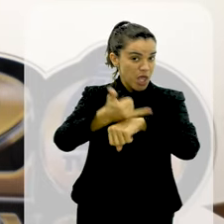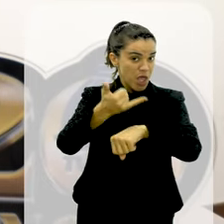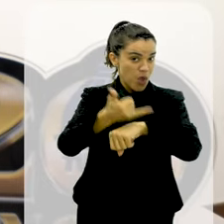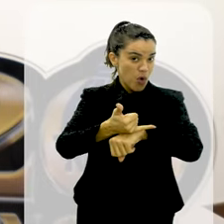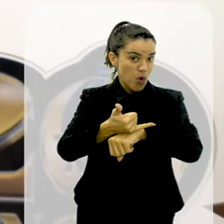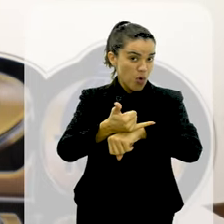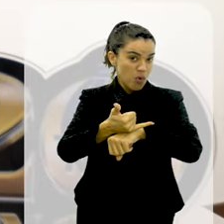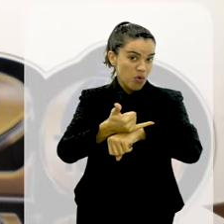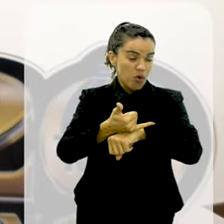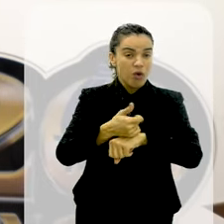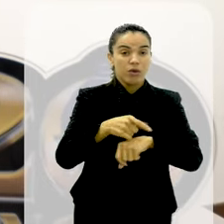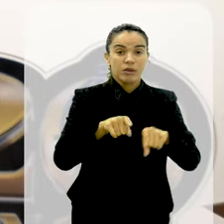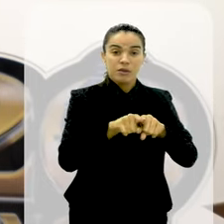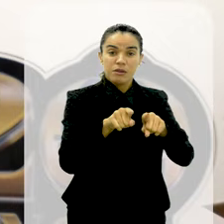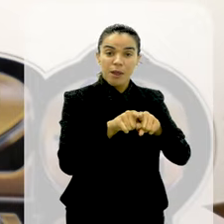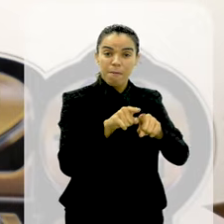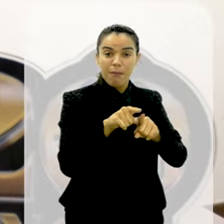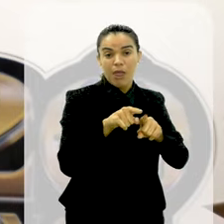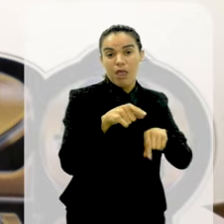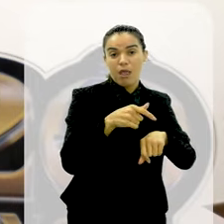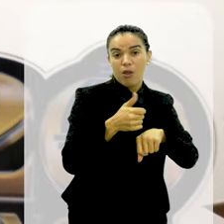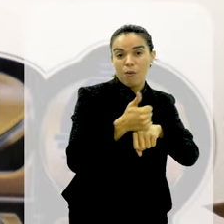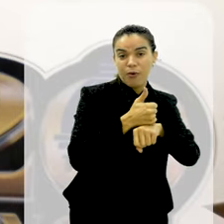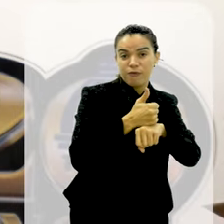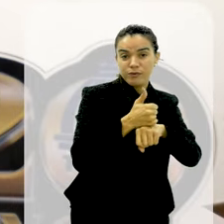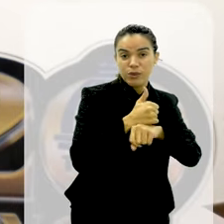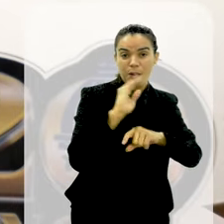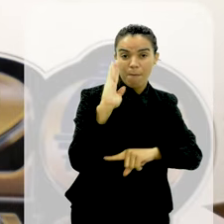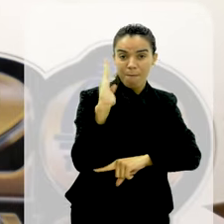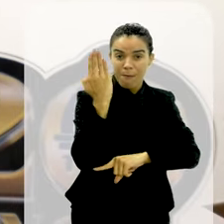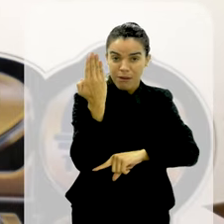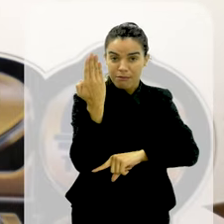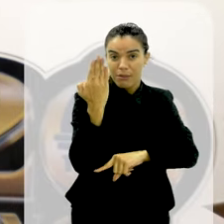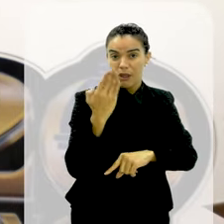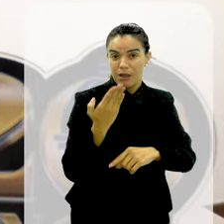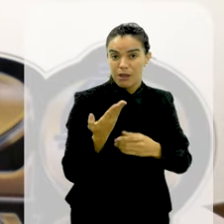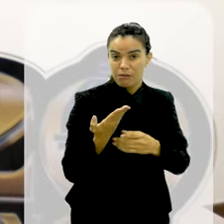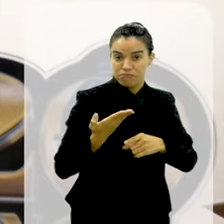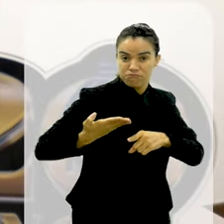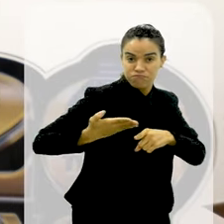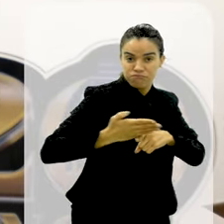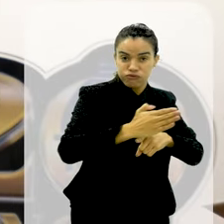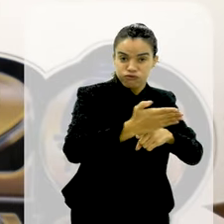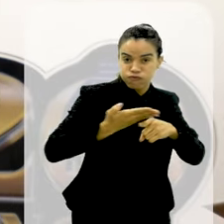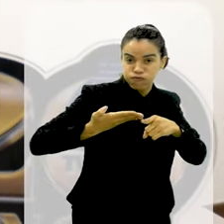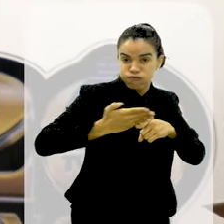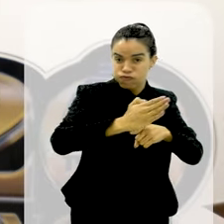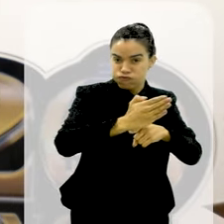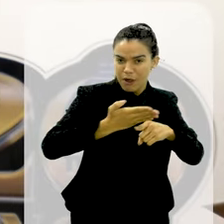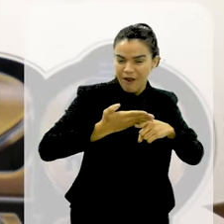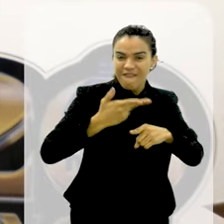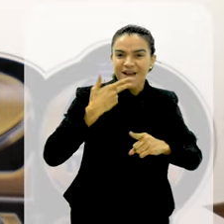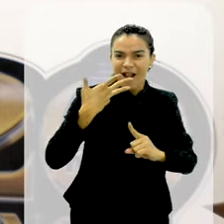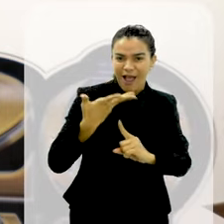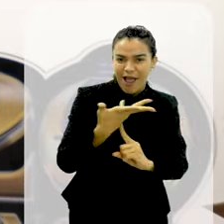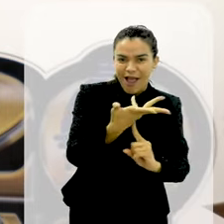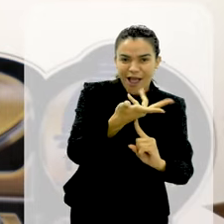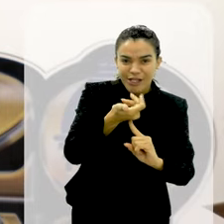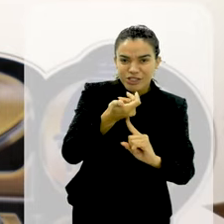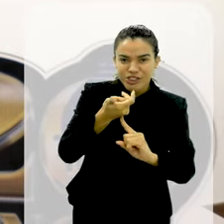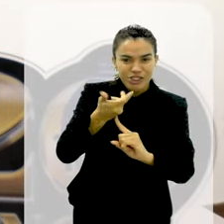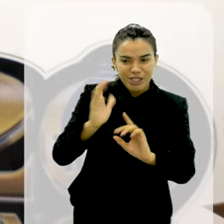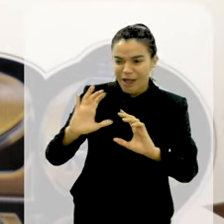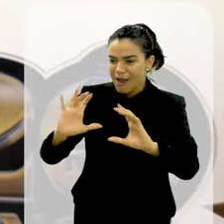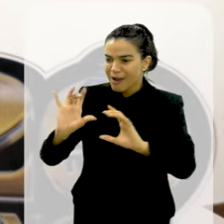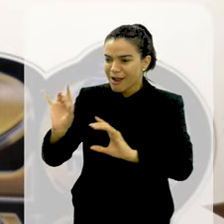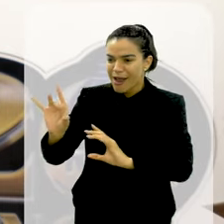um artista do ferro. O marceneiro é importantíssimo, ele também é um artista. Então, quando a gente fala de